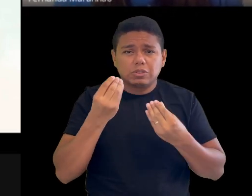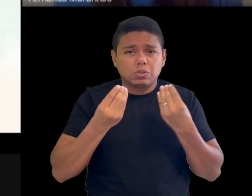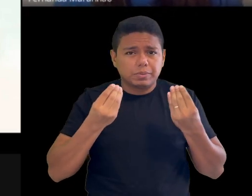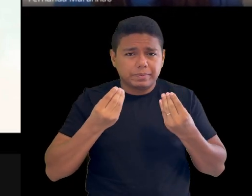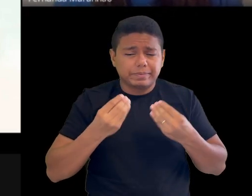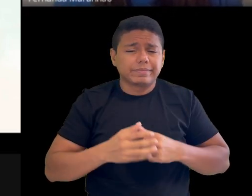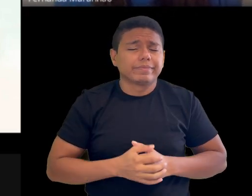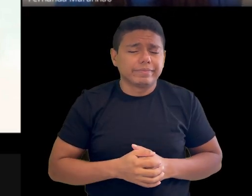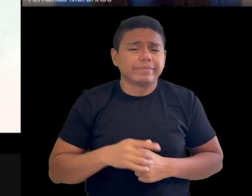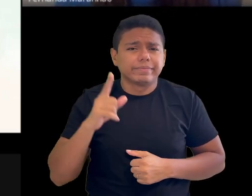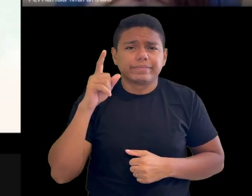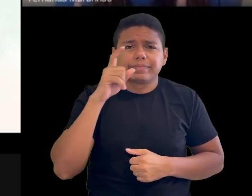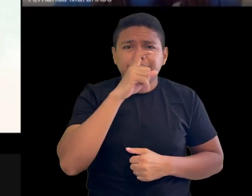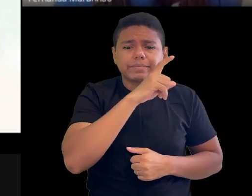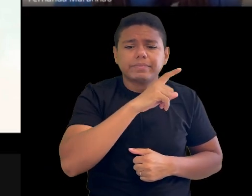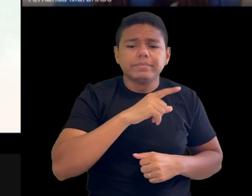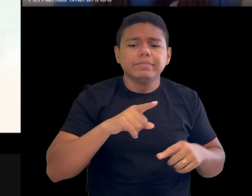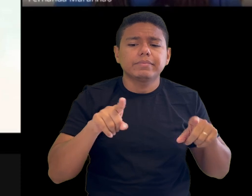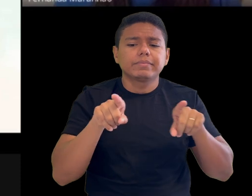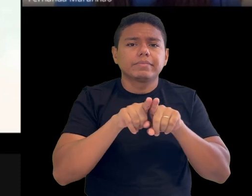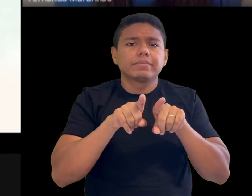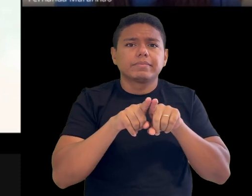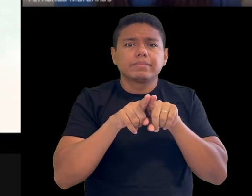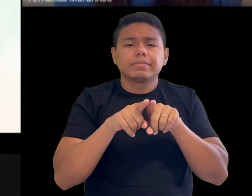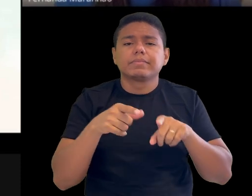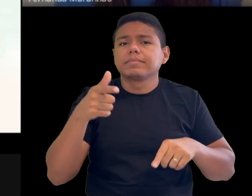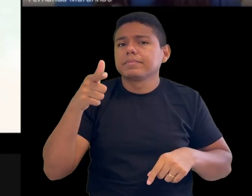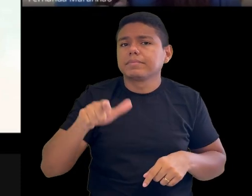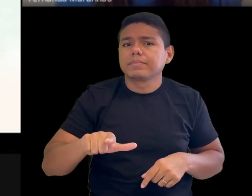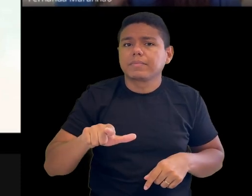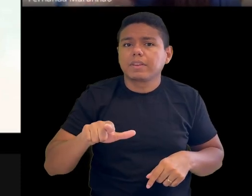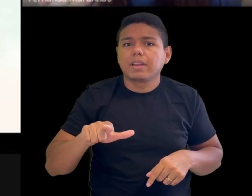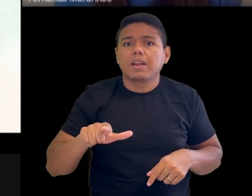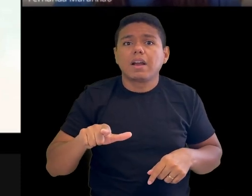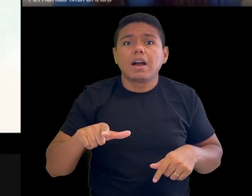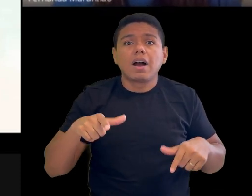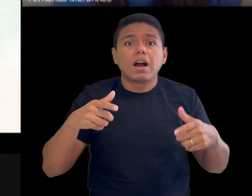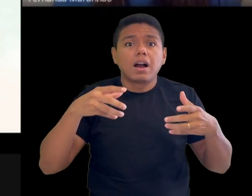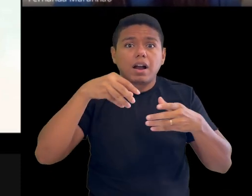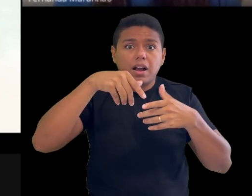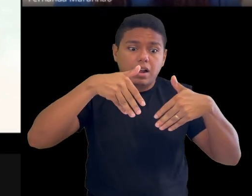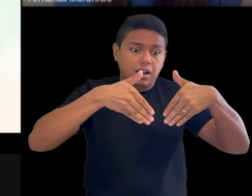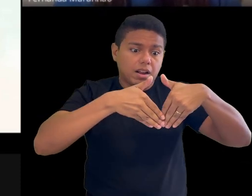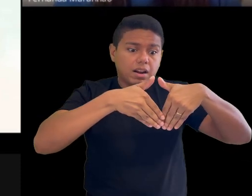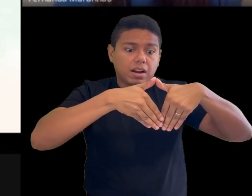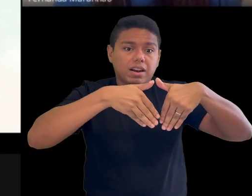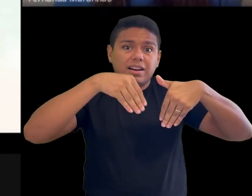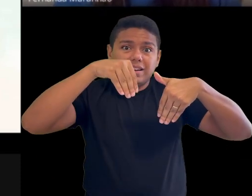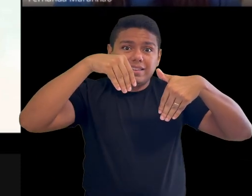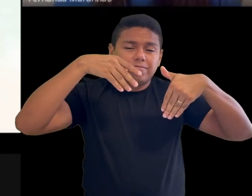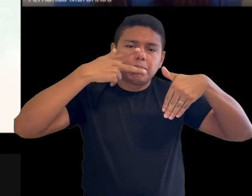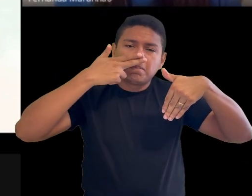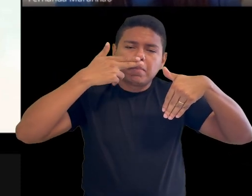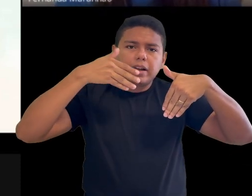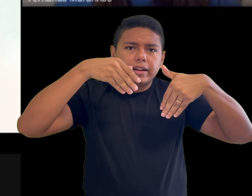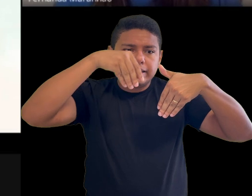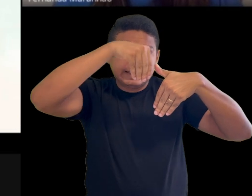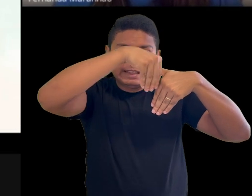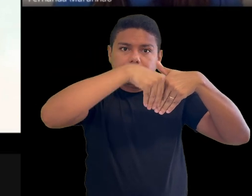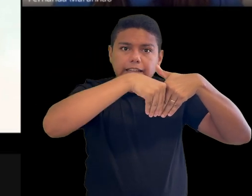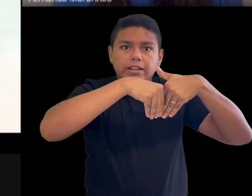a incisão uterina pode ser feita no corpo uterino, ao invés do segmento, para que seja uma extração mais rápida, para salvar a vida